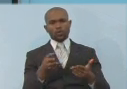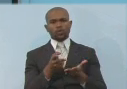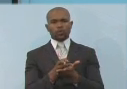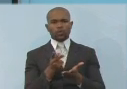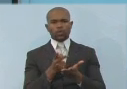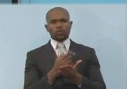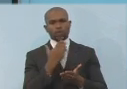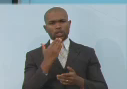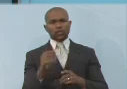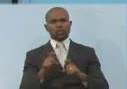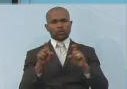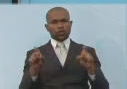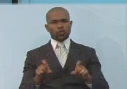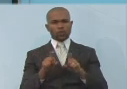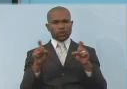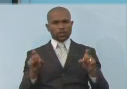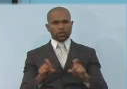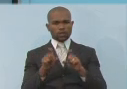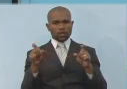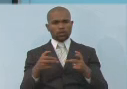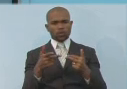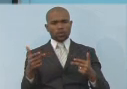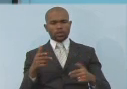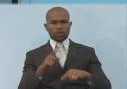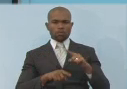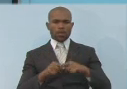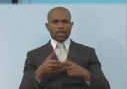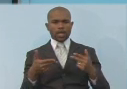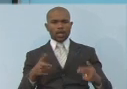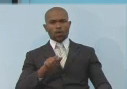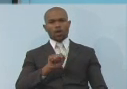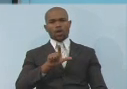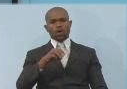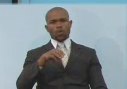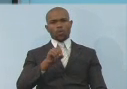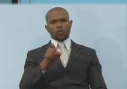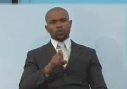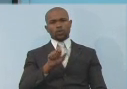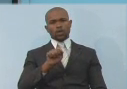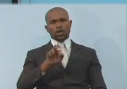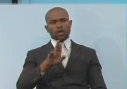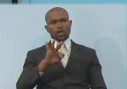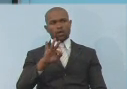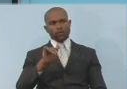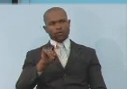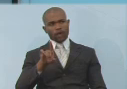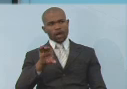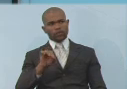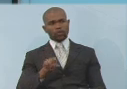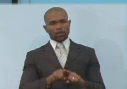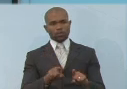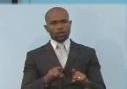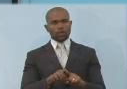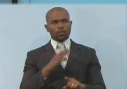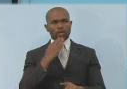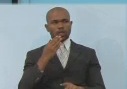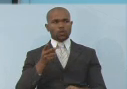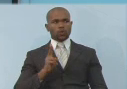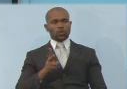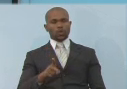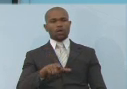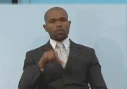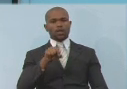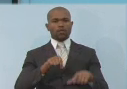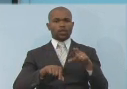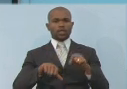requisição informatizada de solicitação de materiais para o almoxarifado central e a manutenção das licitações preferenciais